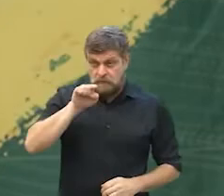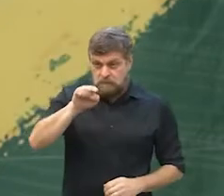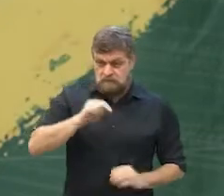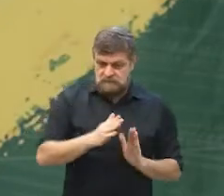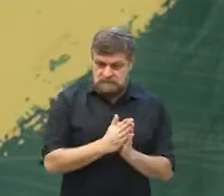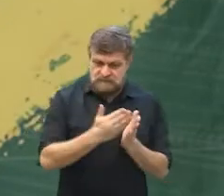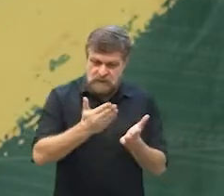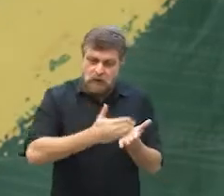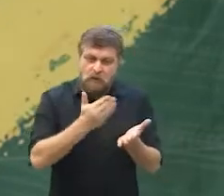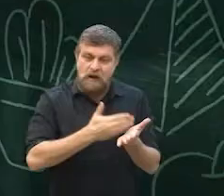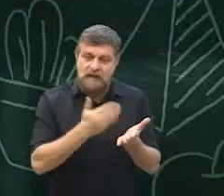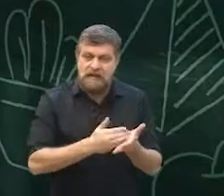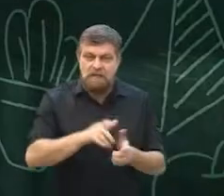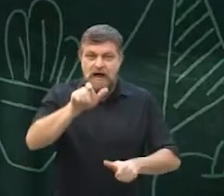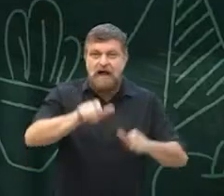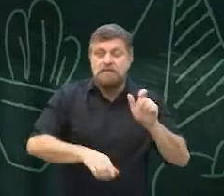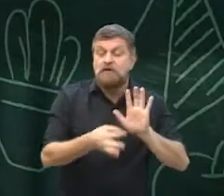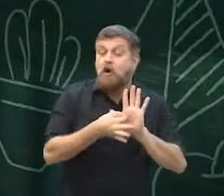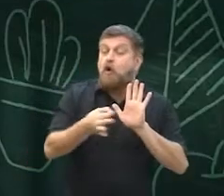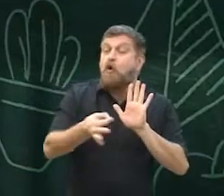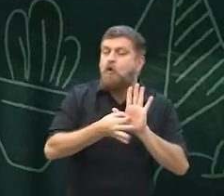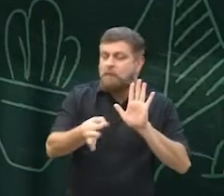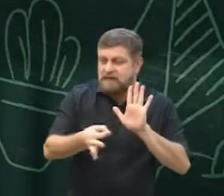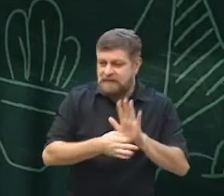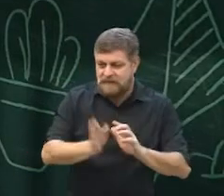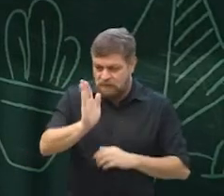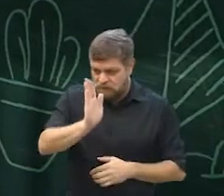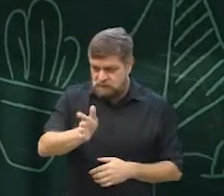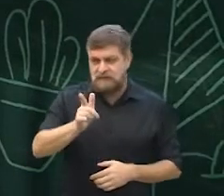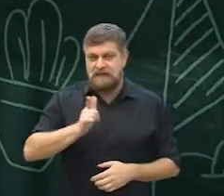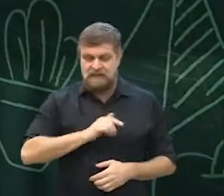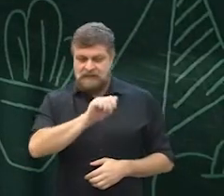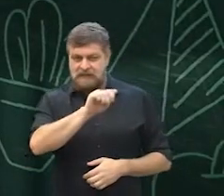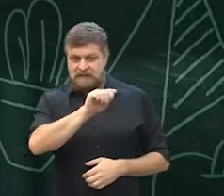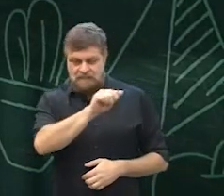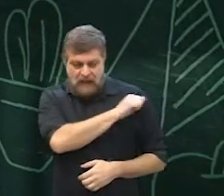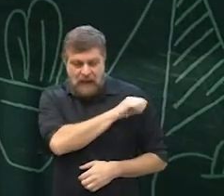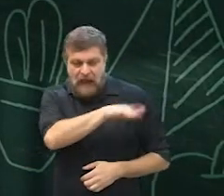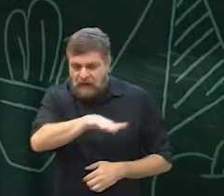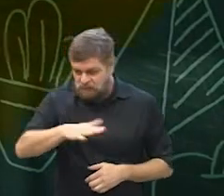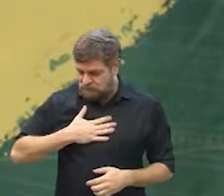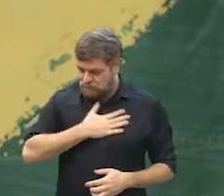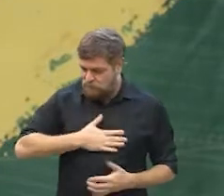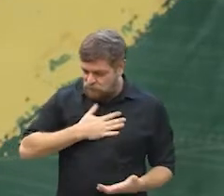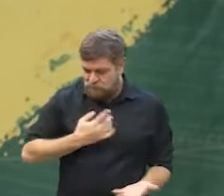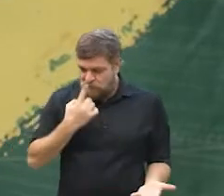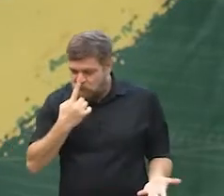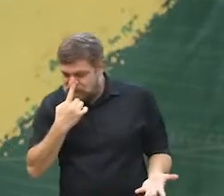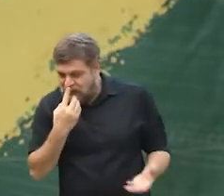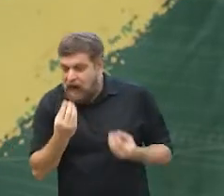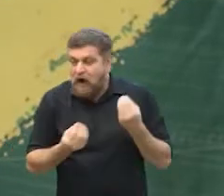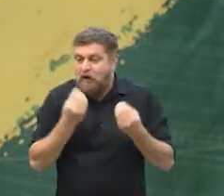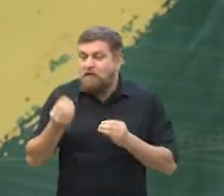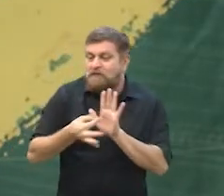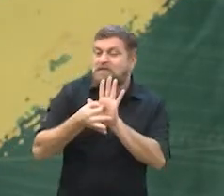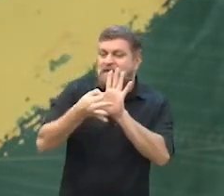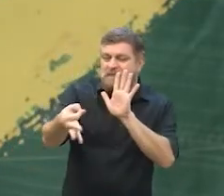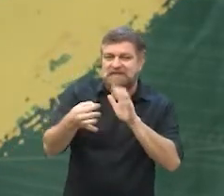desse livro, professor? Não financeiro, retorno dos alunos e tudo mais, dos